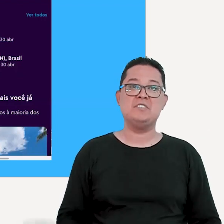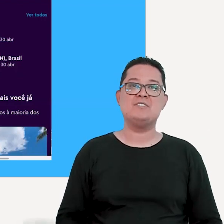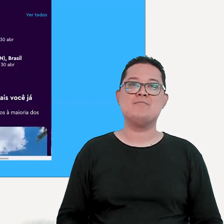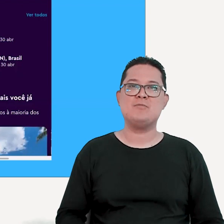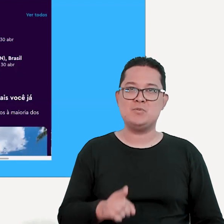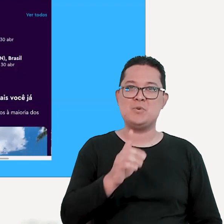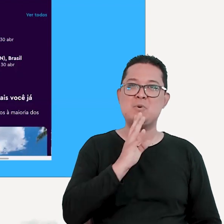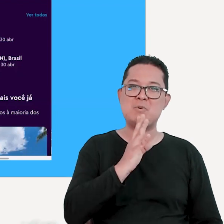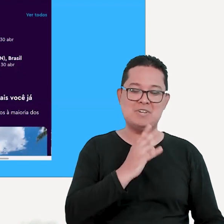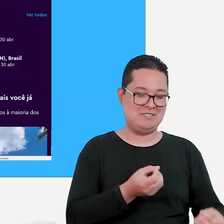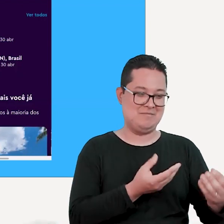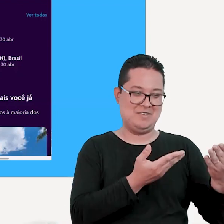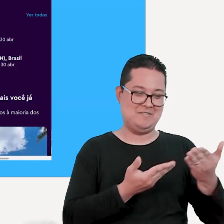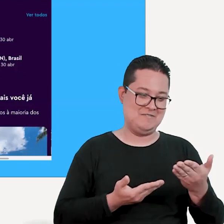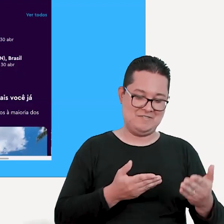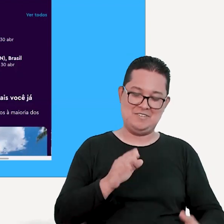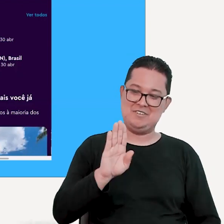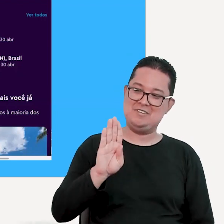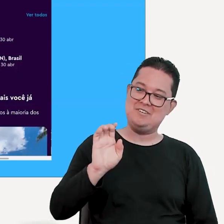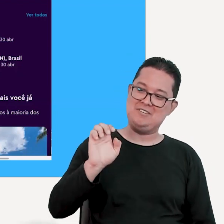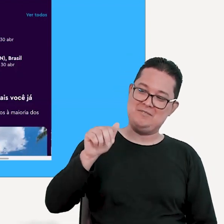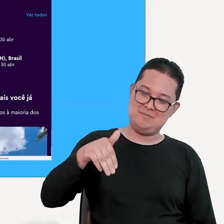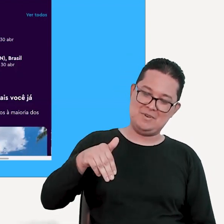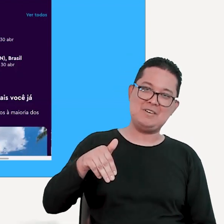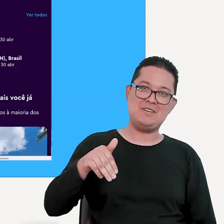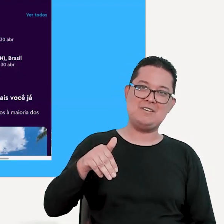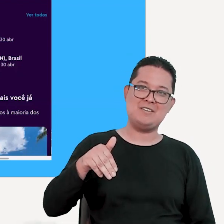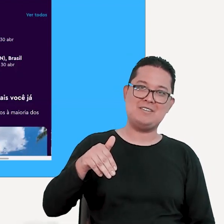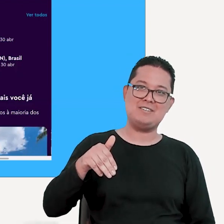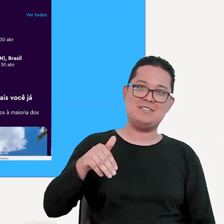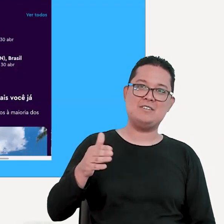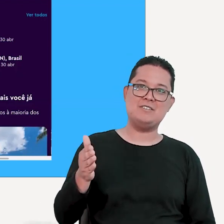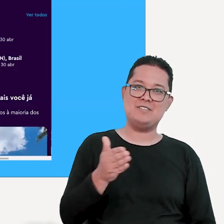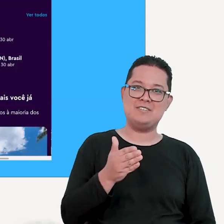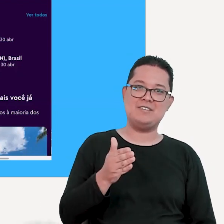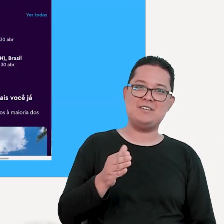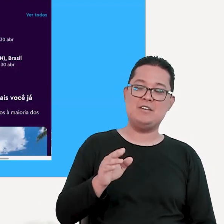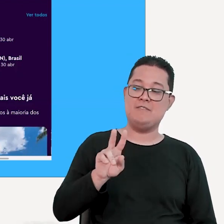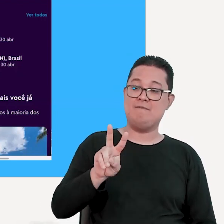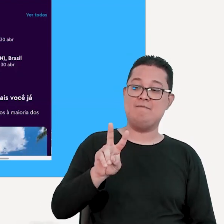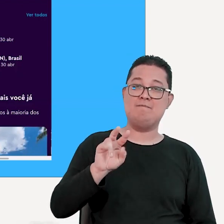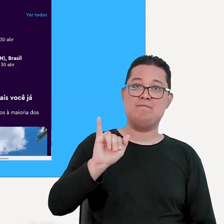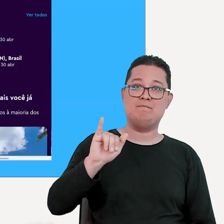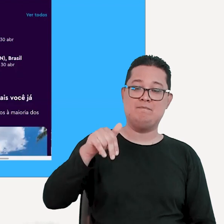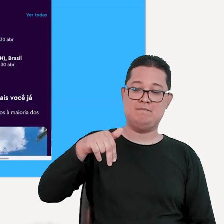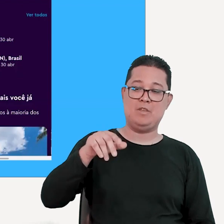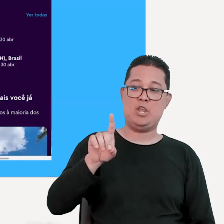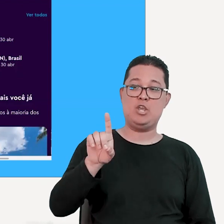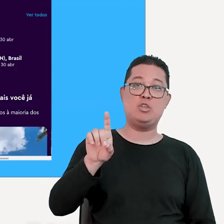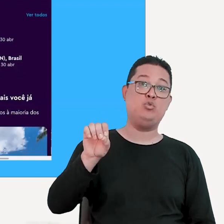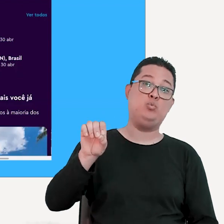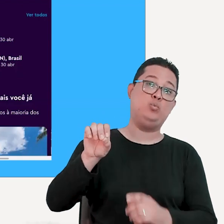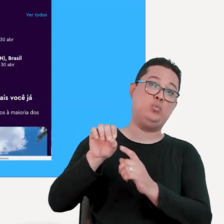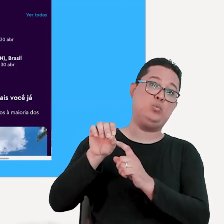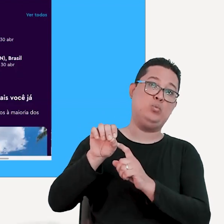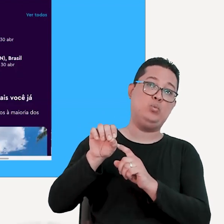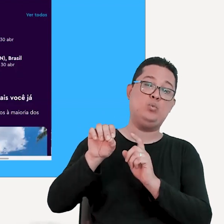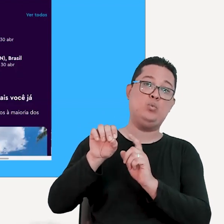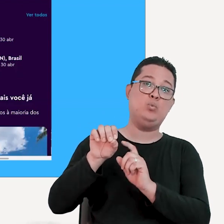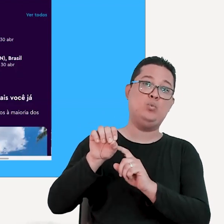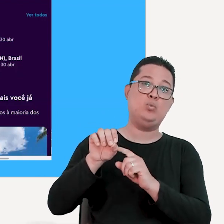do bem-vindo. Como que a gente pode escrever bem-vindo que está flexionado no gênero masculino? Então pode